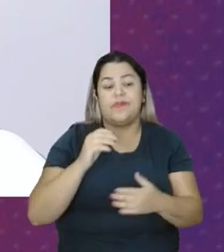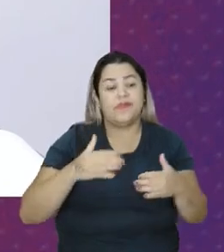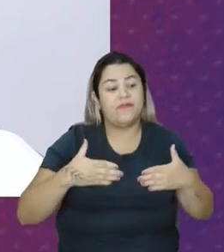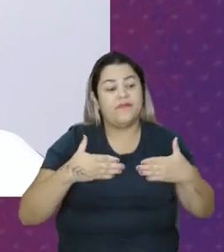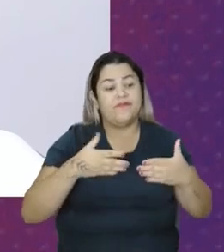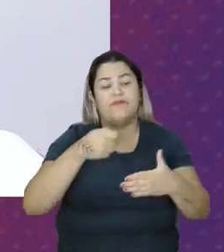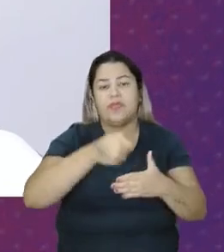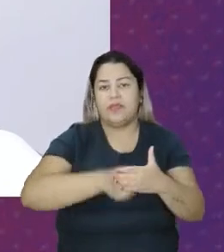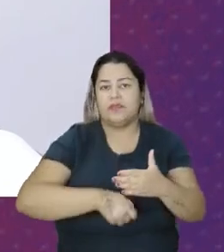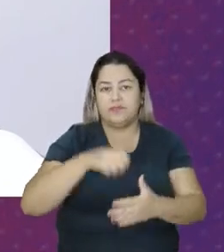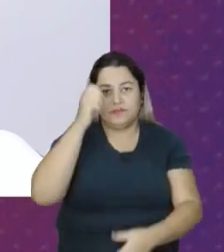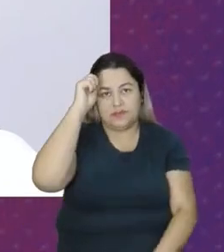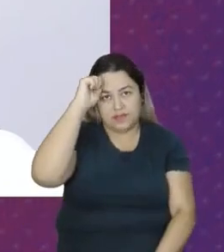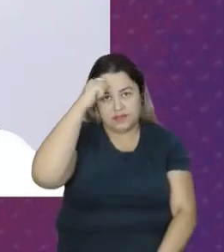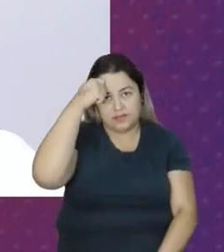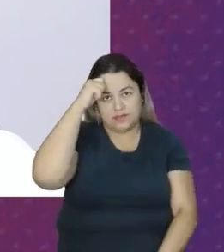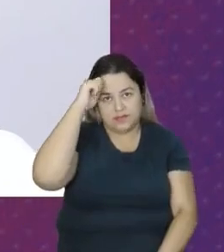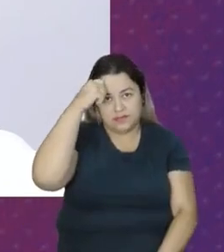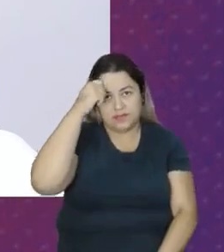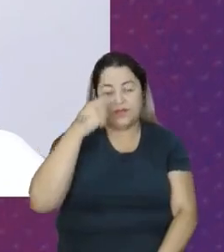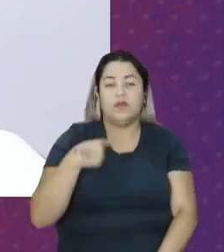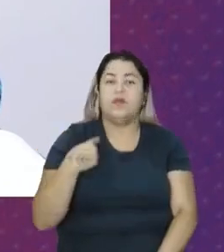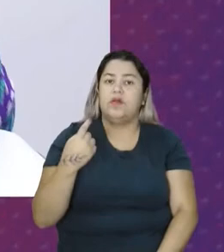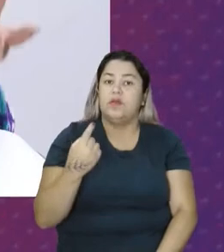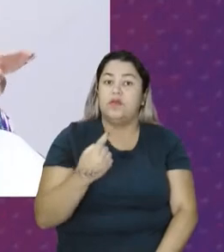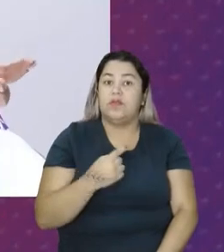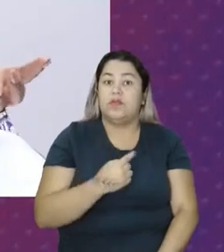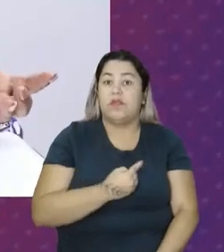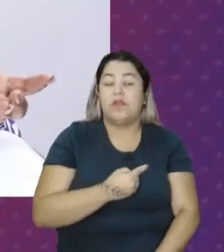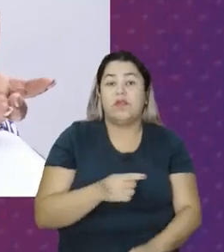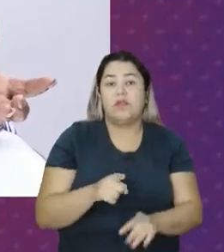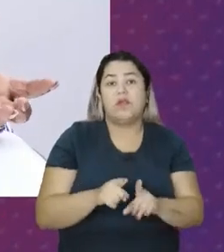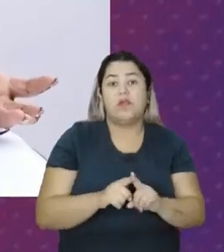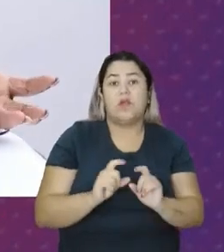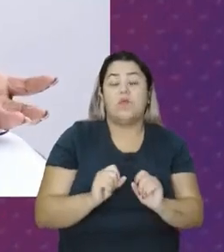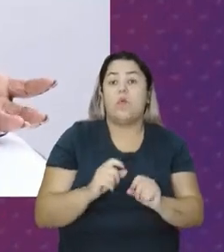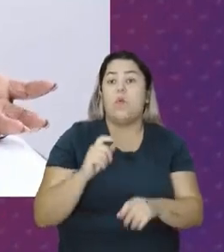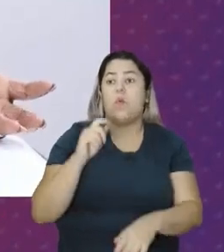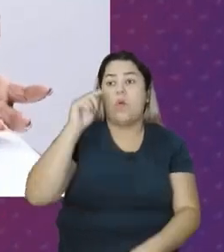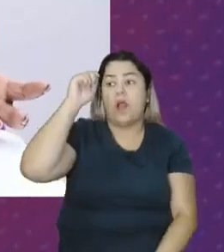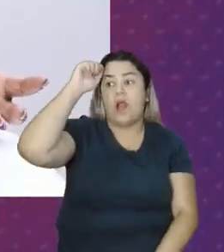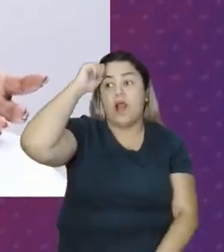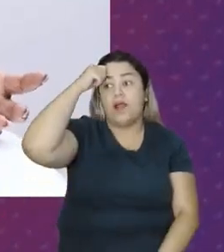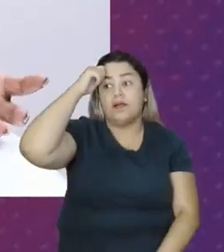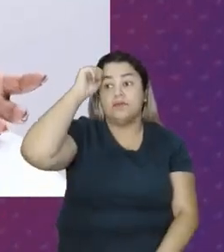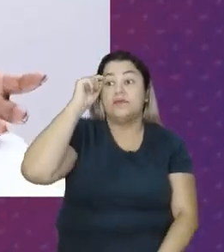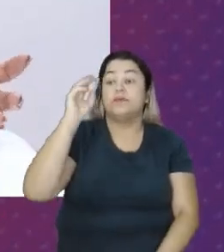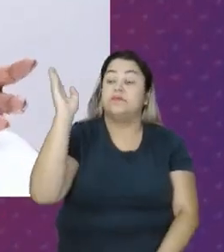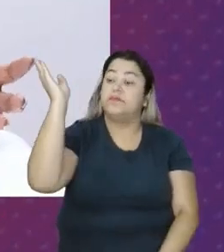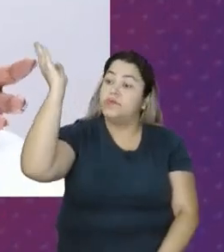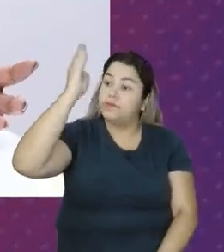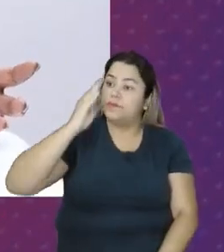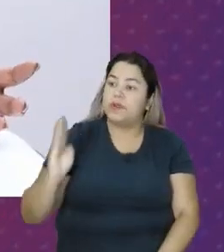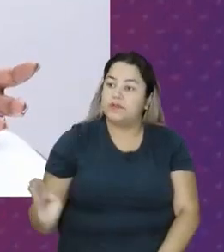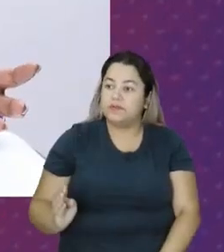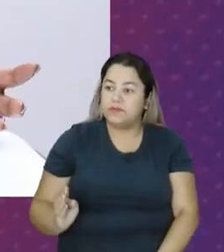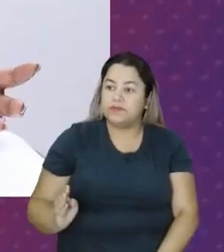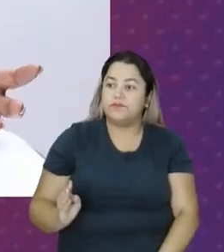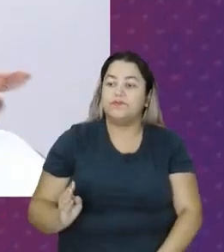enfrenta esse racismo, que o nosso sonho é erradicar o racismo no Brasil,